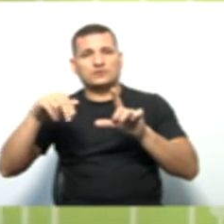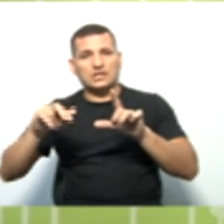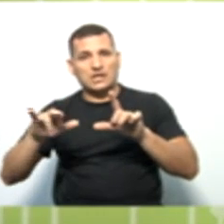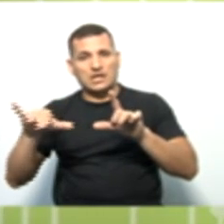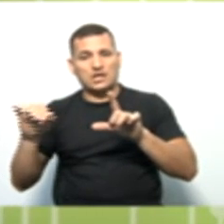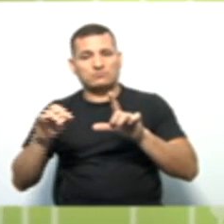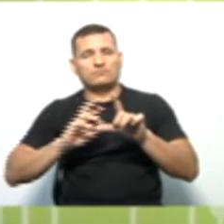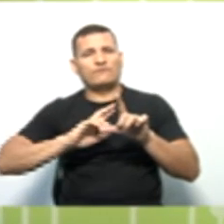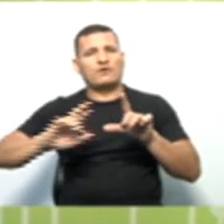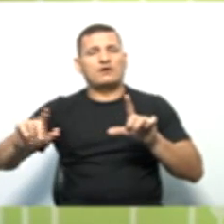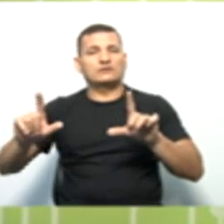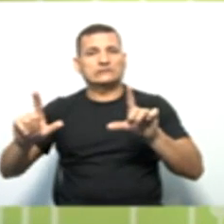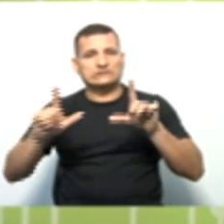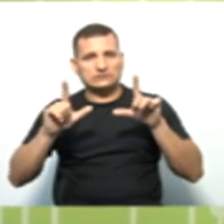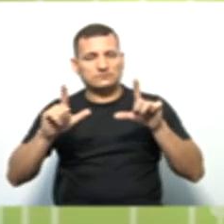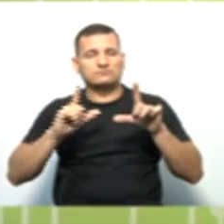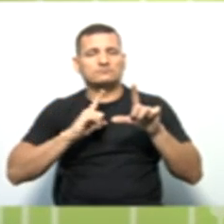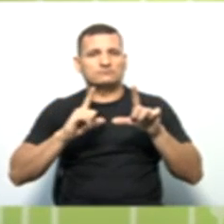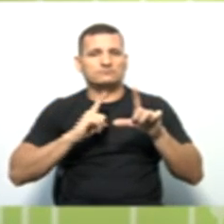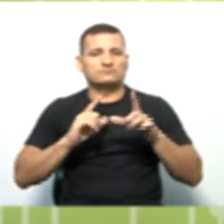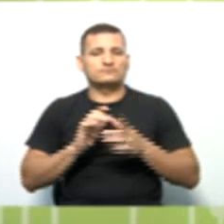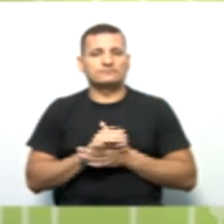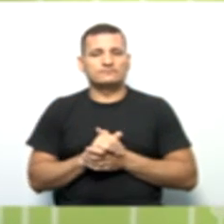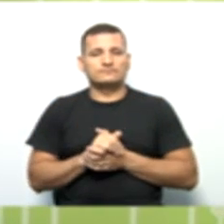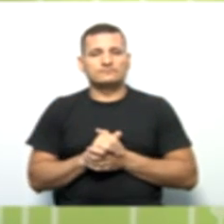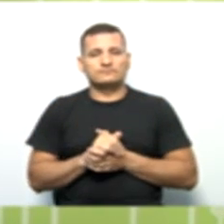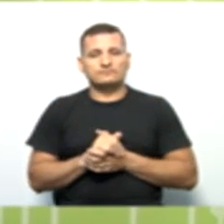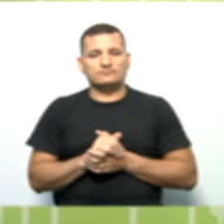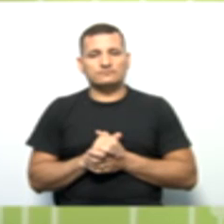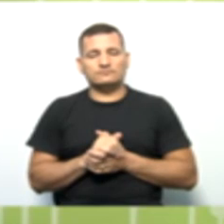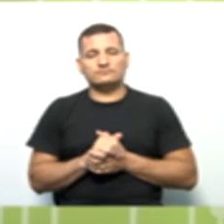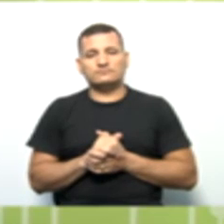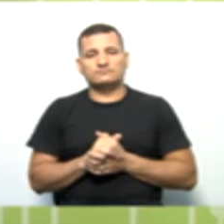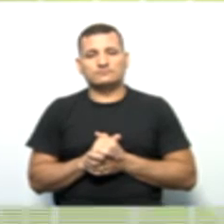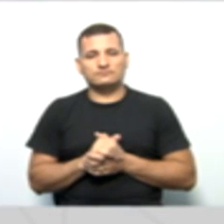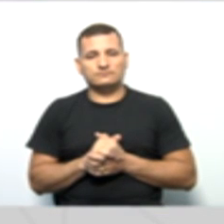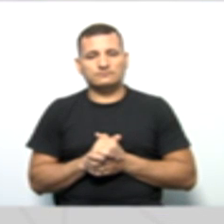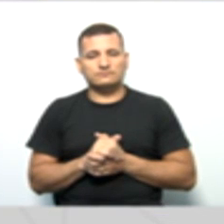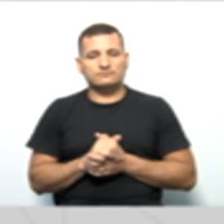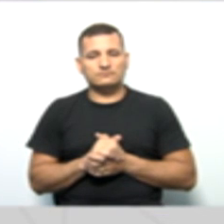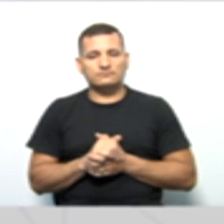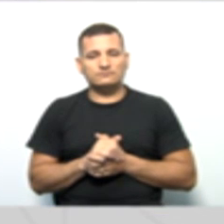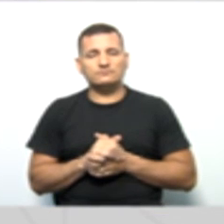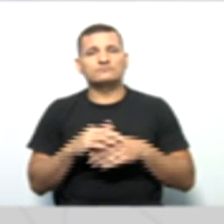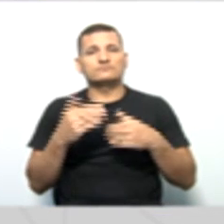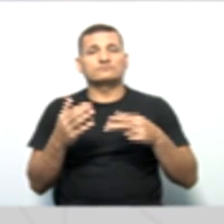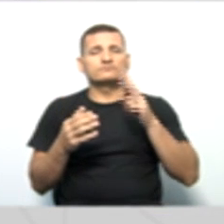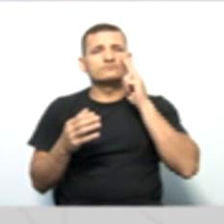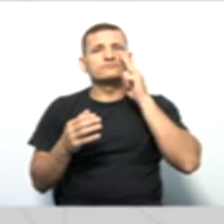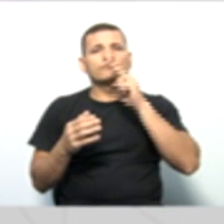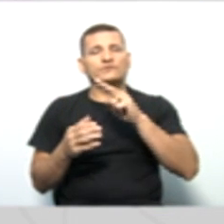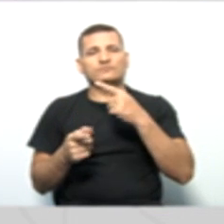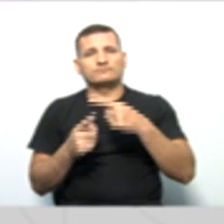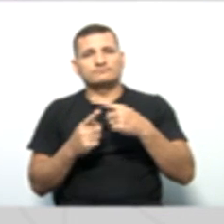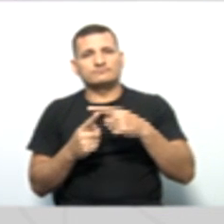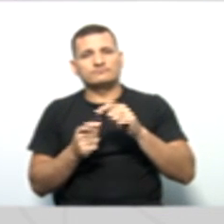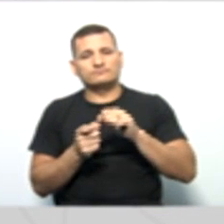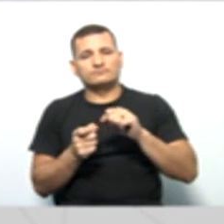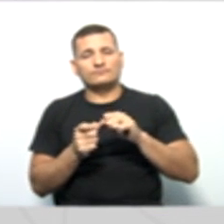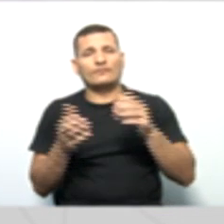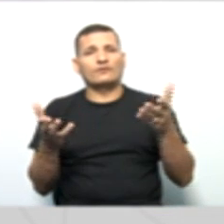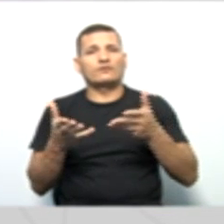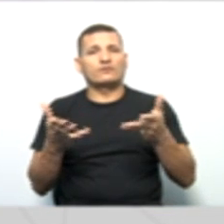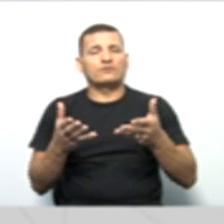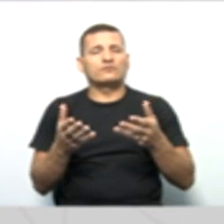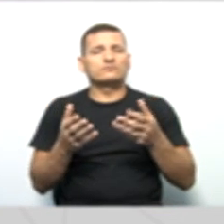do meu sistema, tá bom? Aí, gente, olha só, a gente viu por que tem que fazer, a gente vai ver agora quais são os